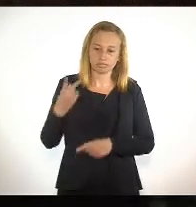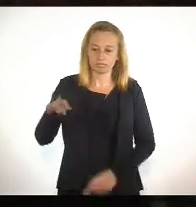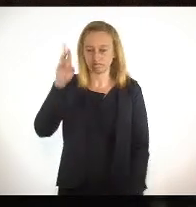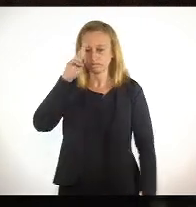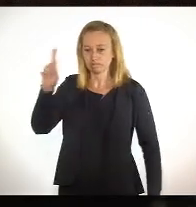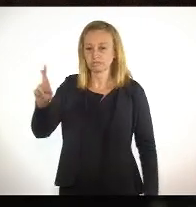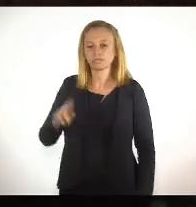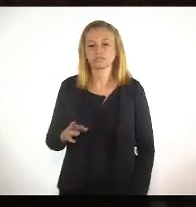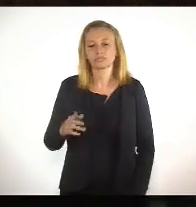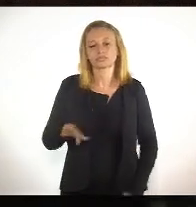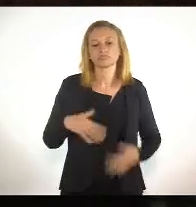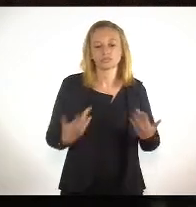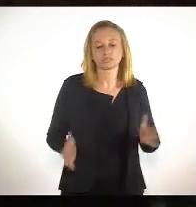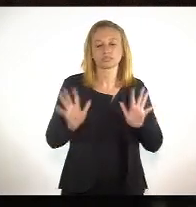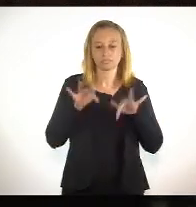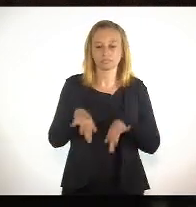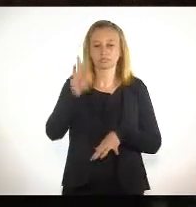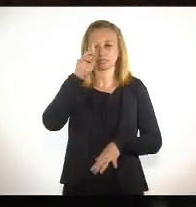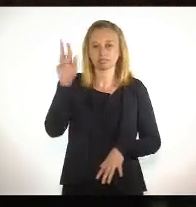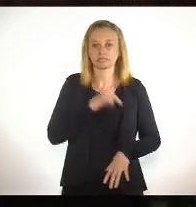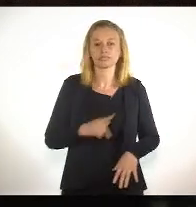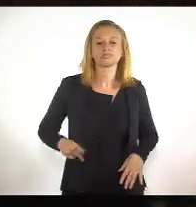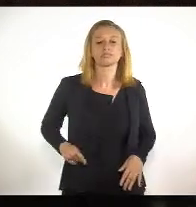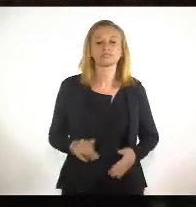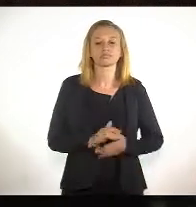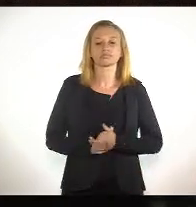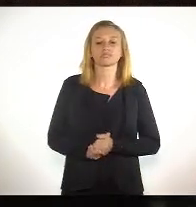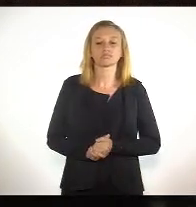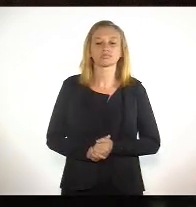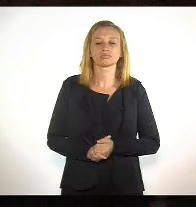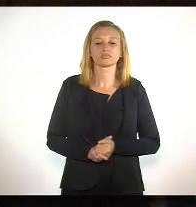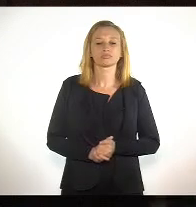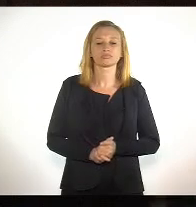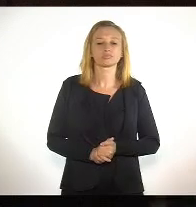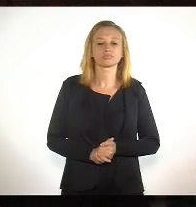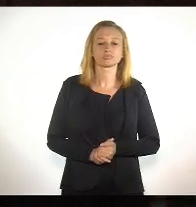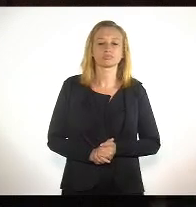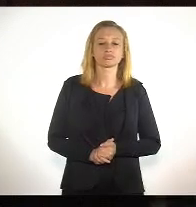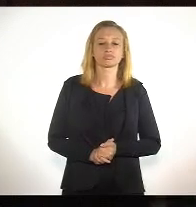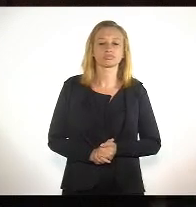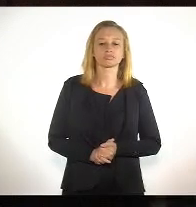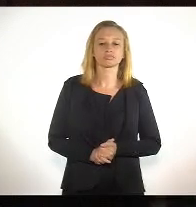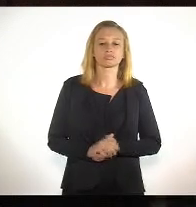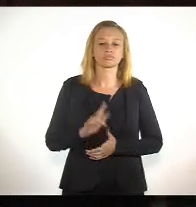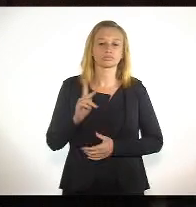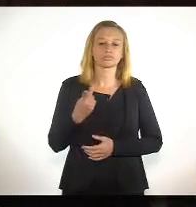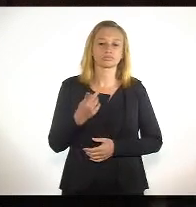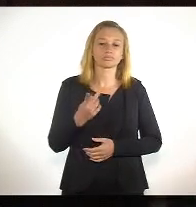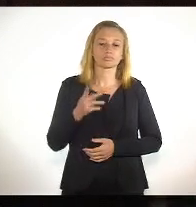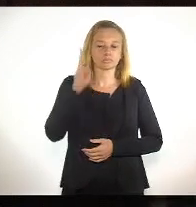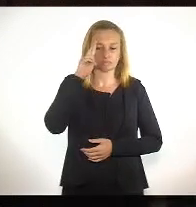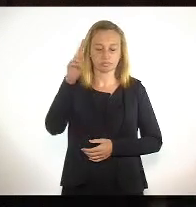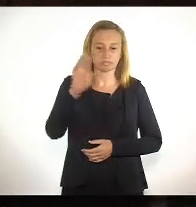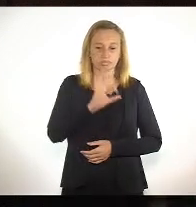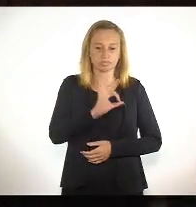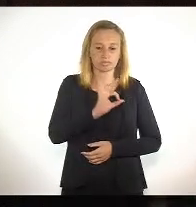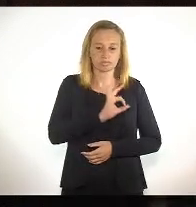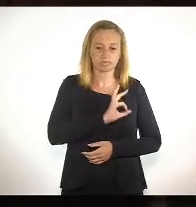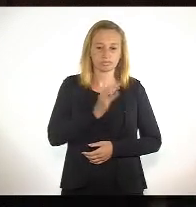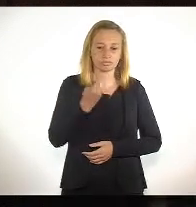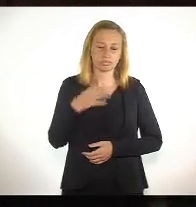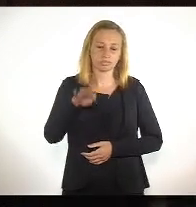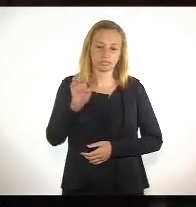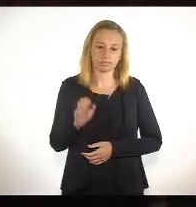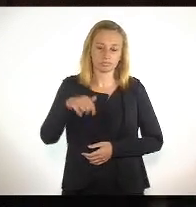senhora presidente, para encerrar as minhas palavras, destaco a figura do grande capitão Henrique Dias